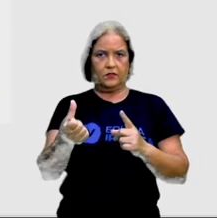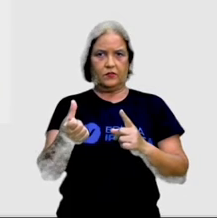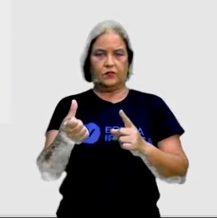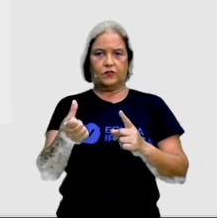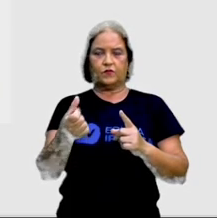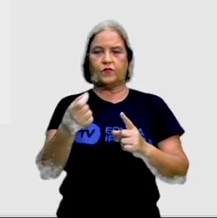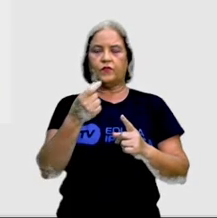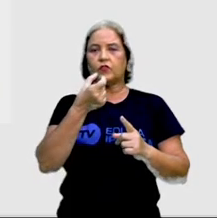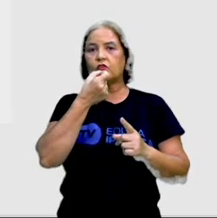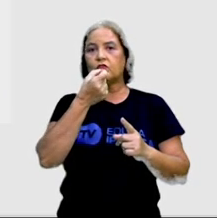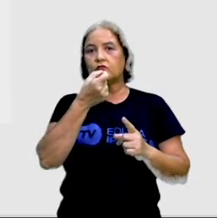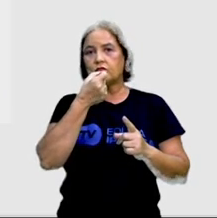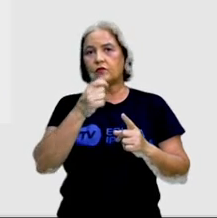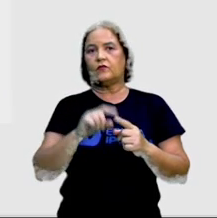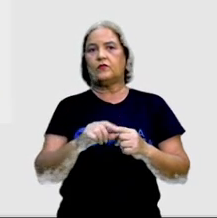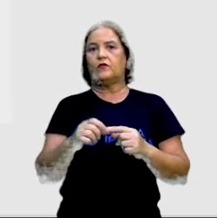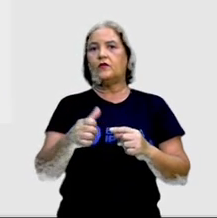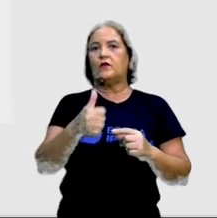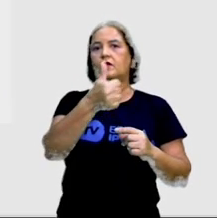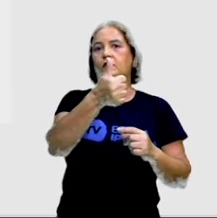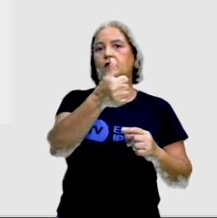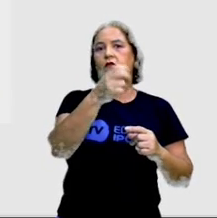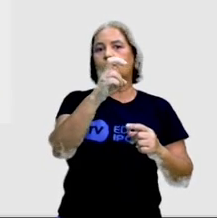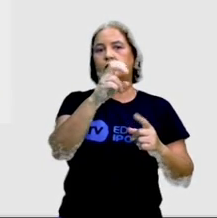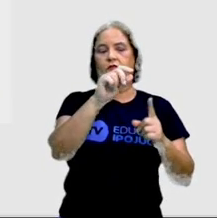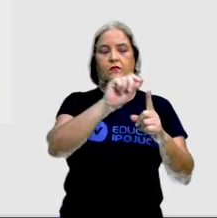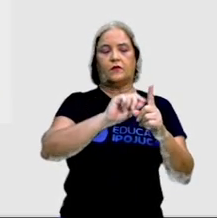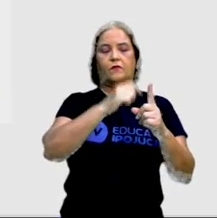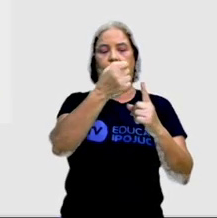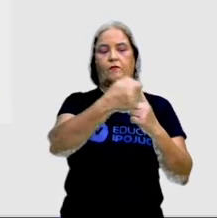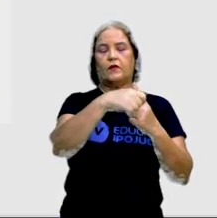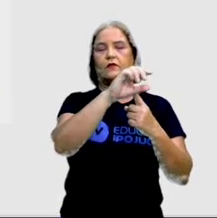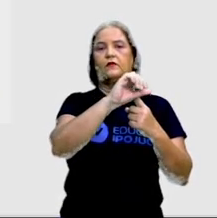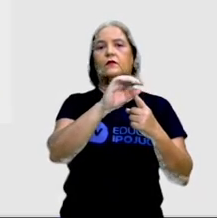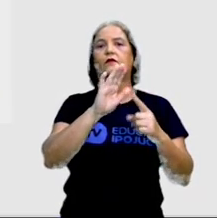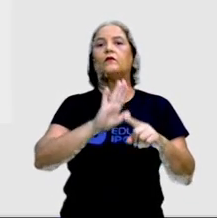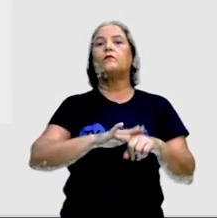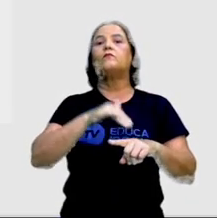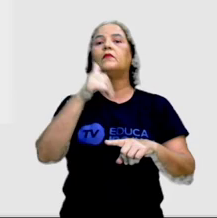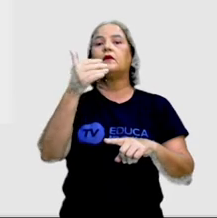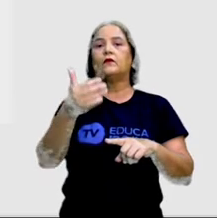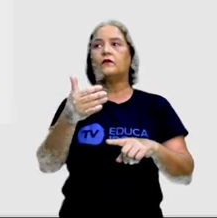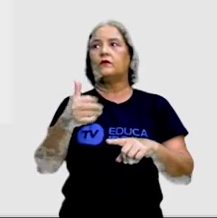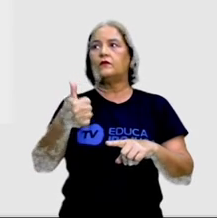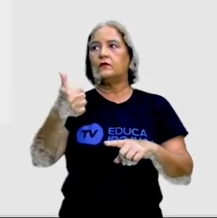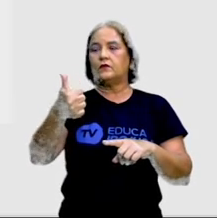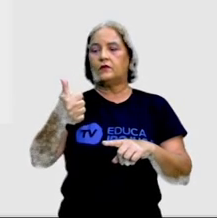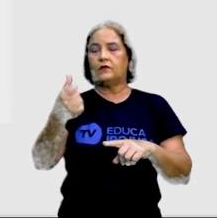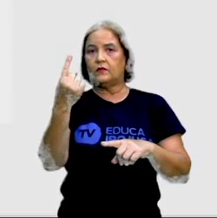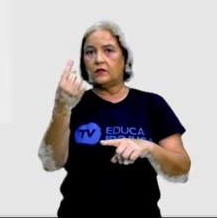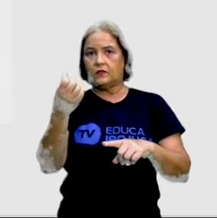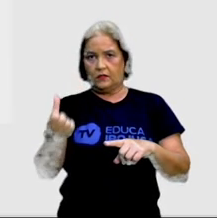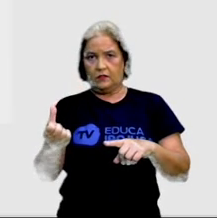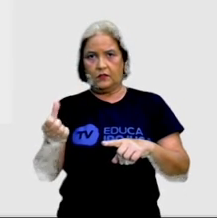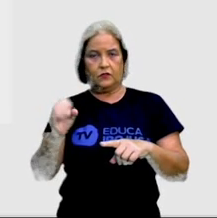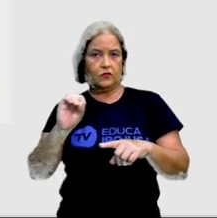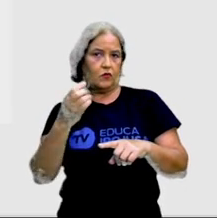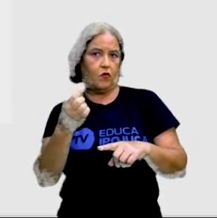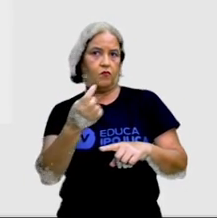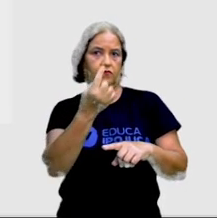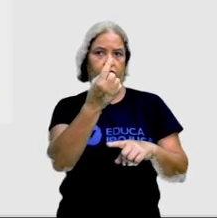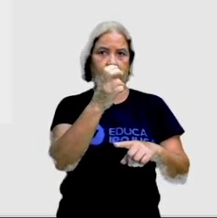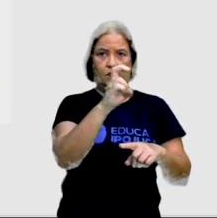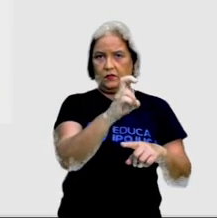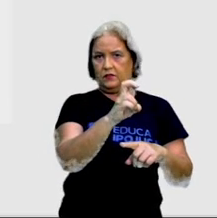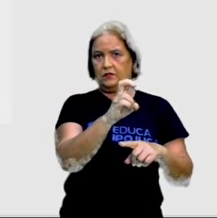Qual é o número maior é 16 ou 15 e aí criança bom se